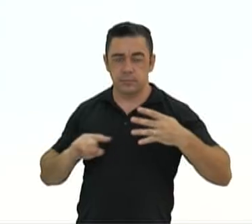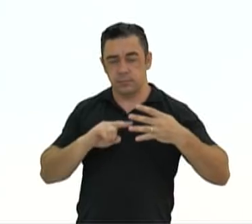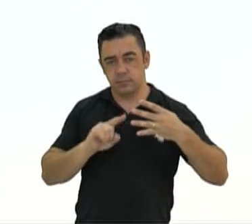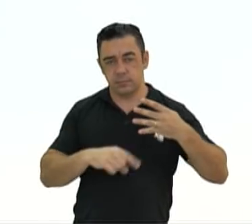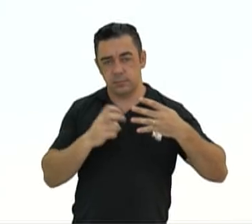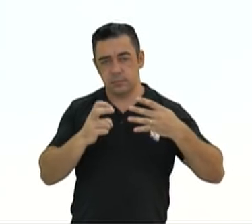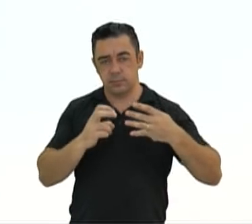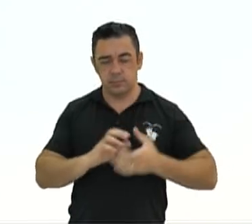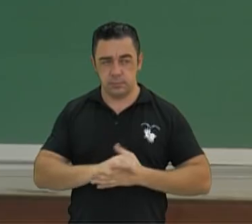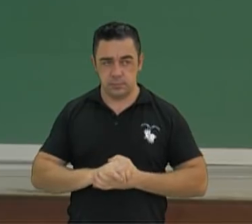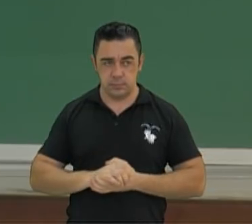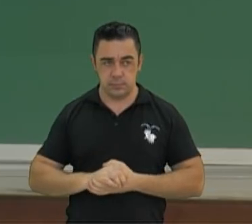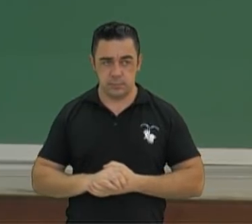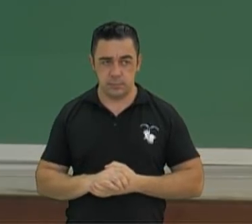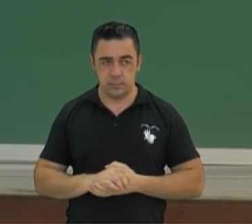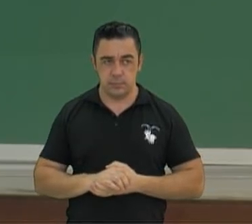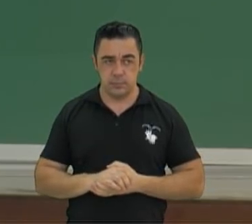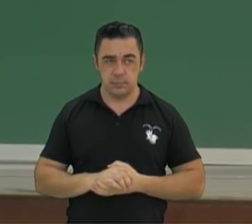casa decimal.